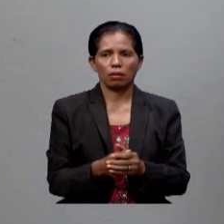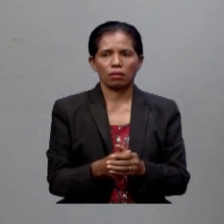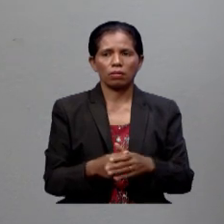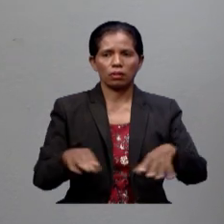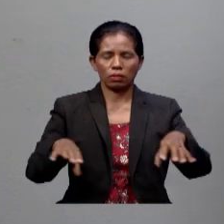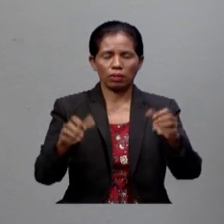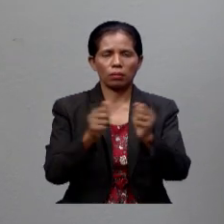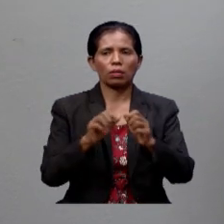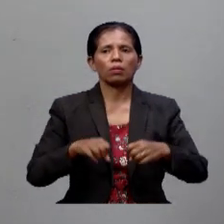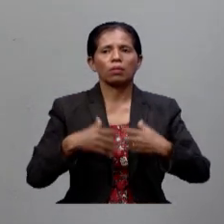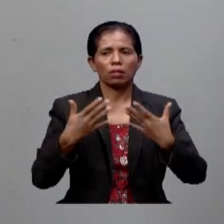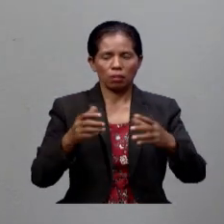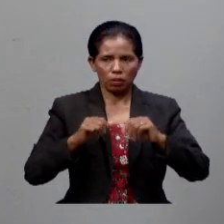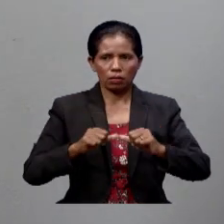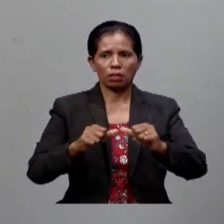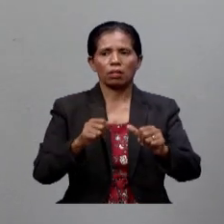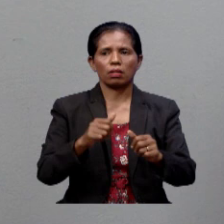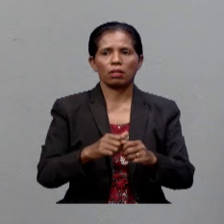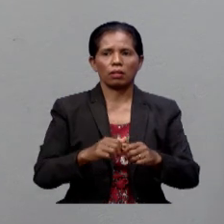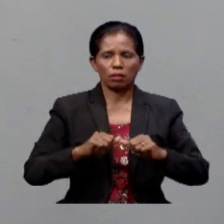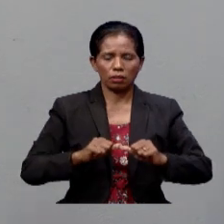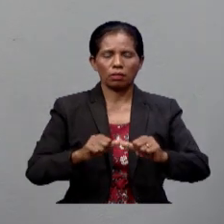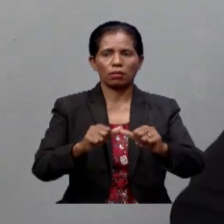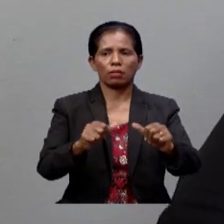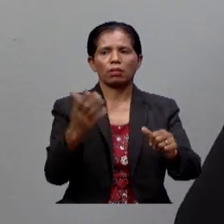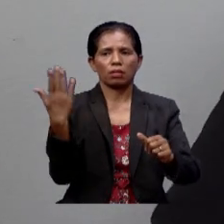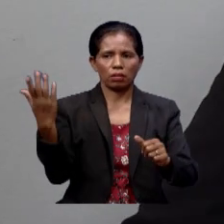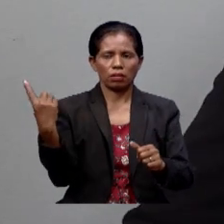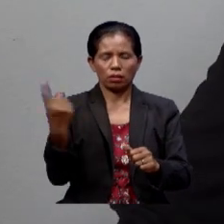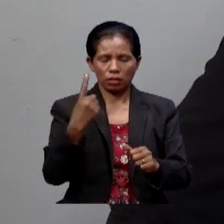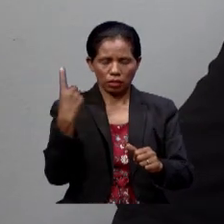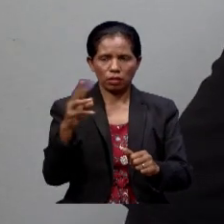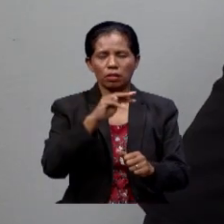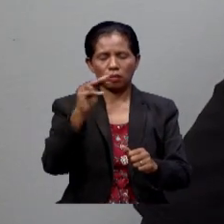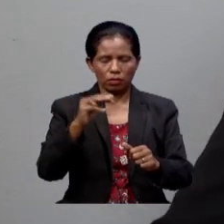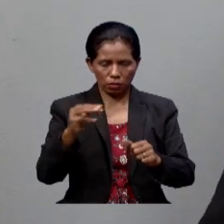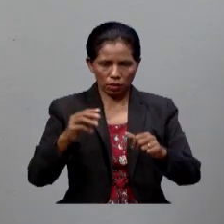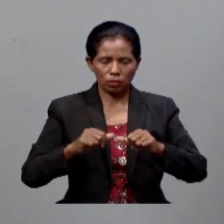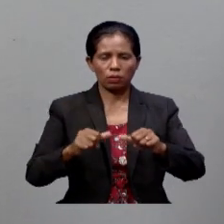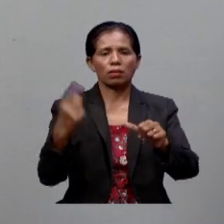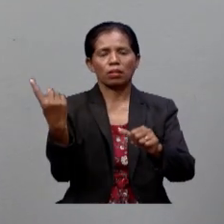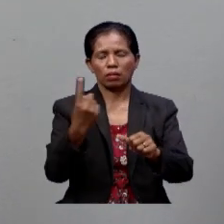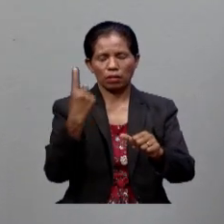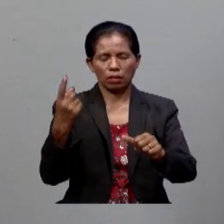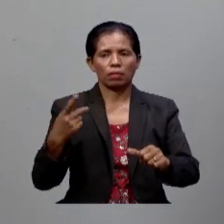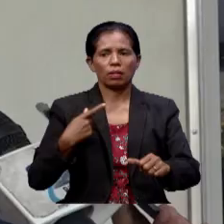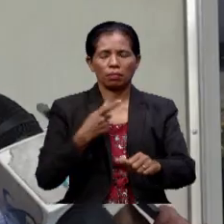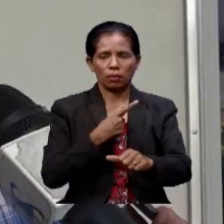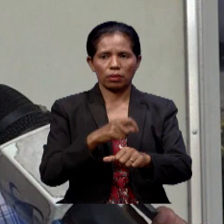cooperação o insama que belelau. Avança na fatemba plenária. Segunda-feira, se avança na fatemba plenária e da nesse ila